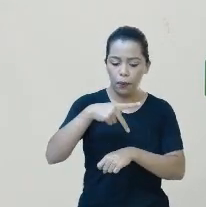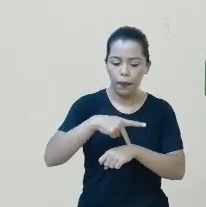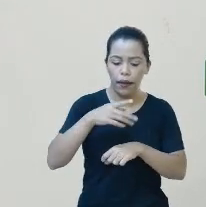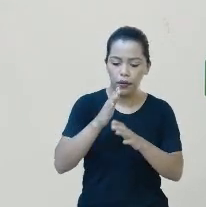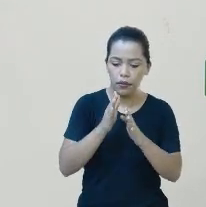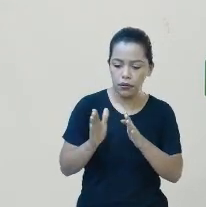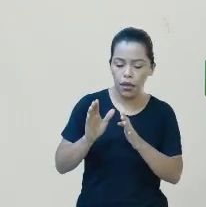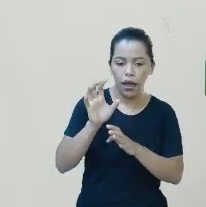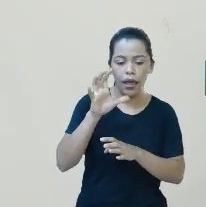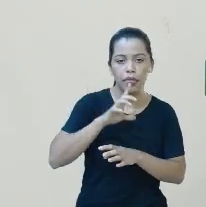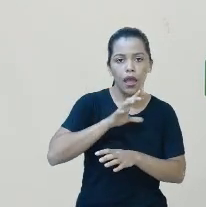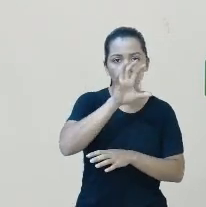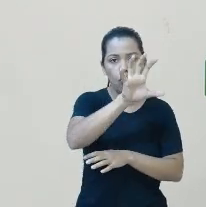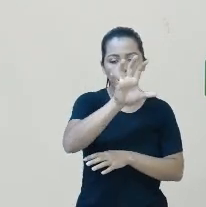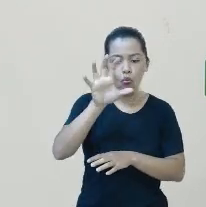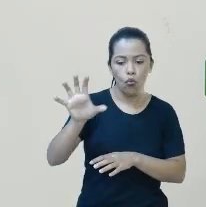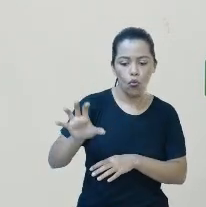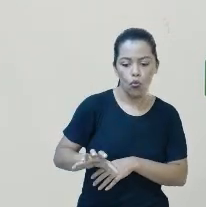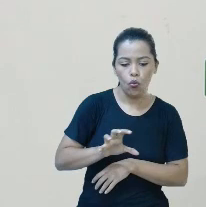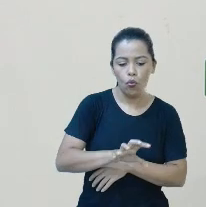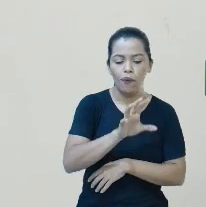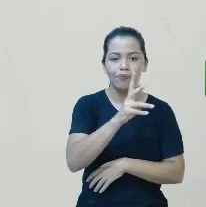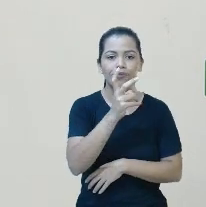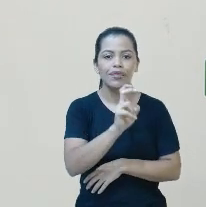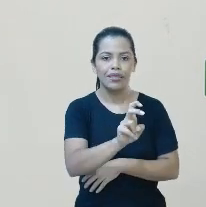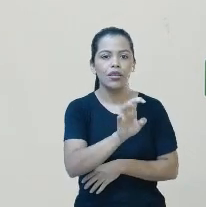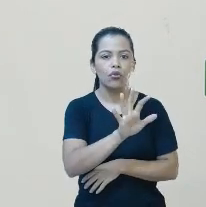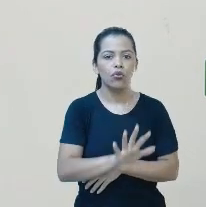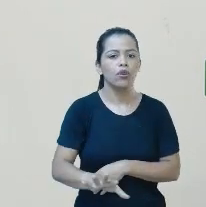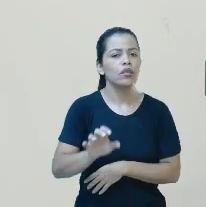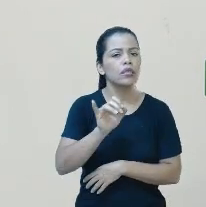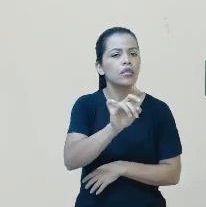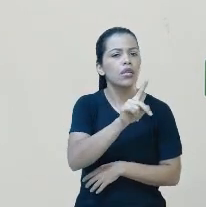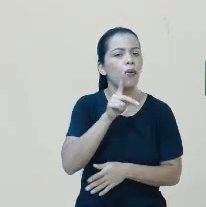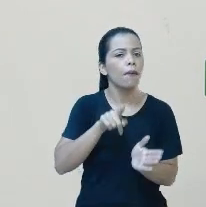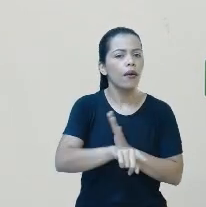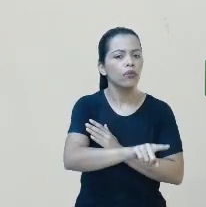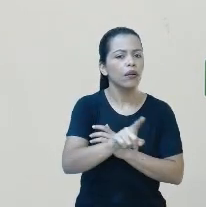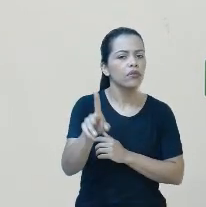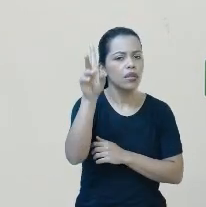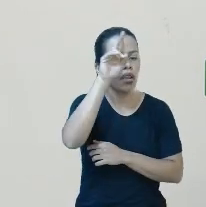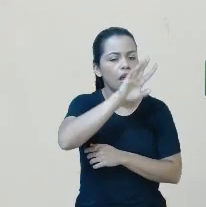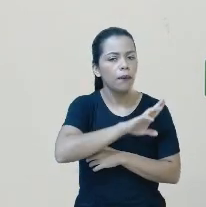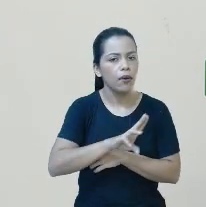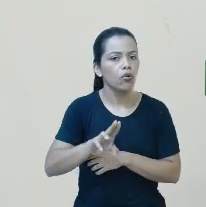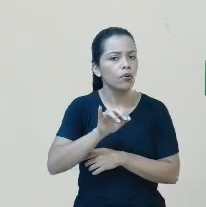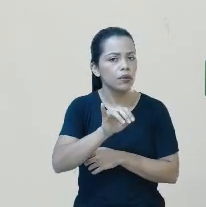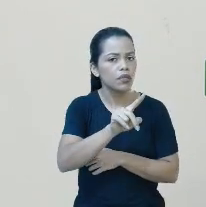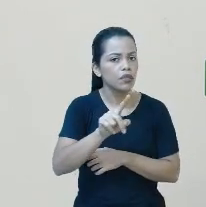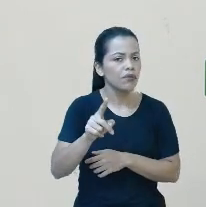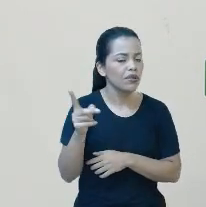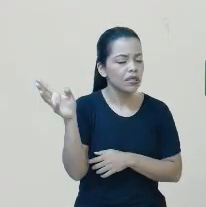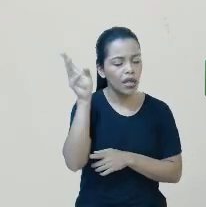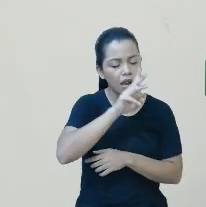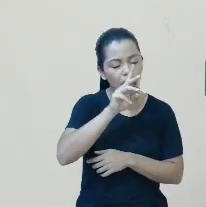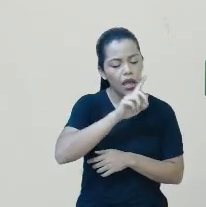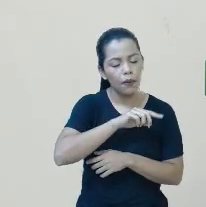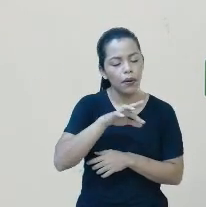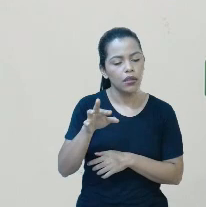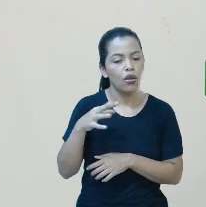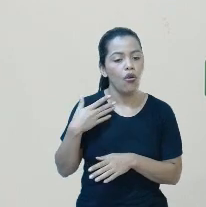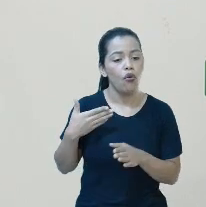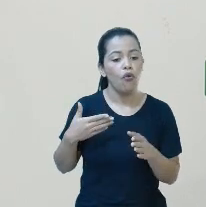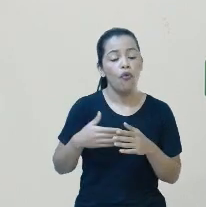em 5 regiões. Se eu te perguntar, você lembra do nome dessas 5 regiões? Se você está lembrado, corre lá no chat quando a aula